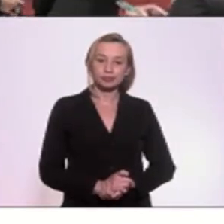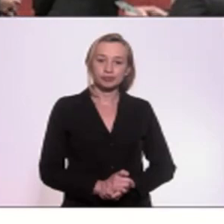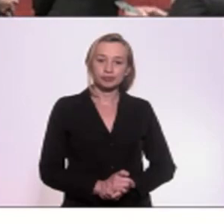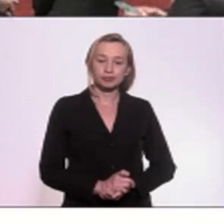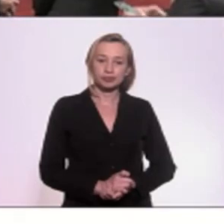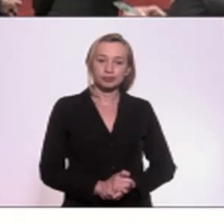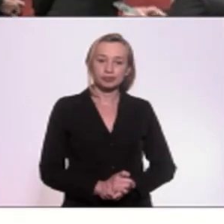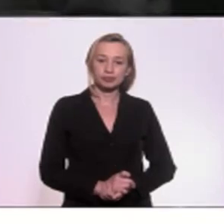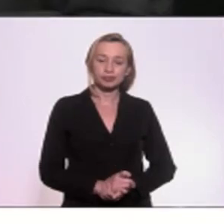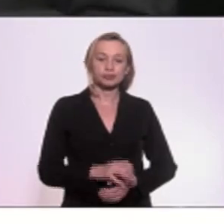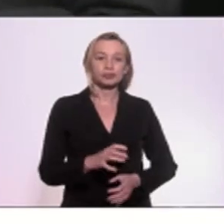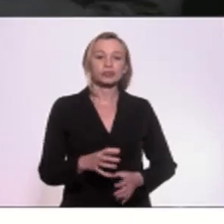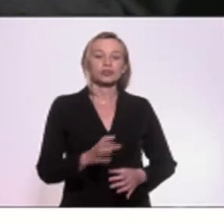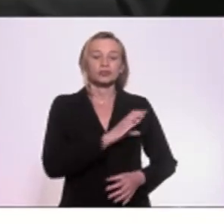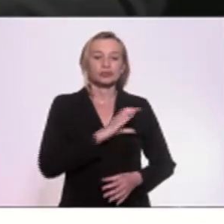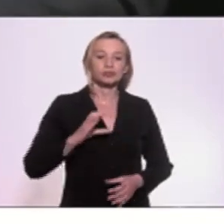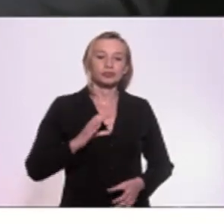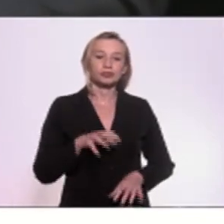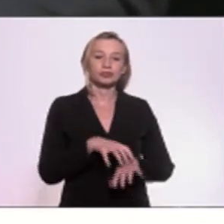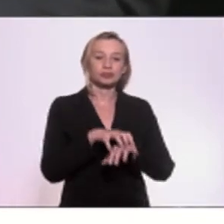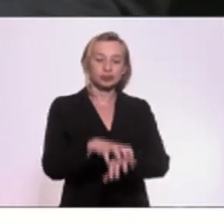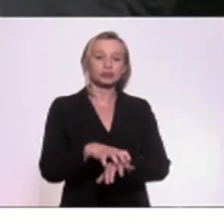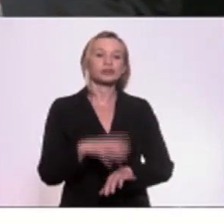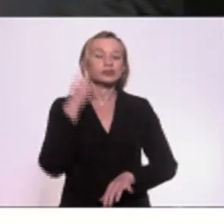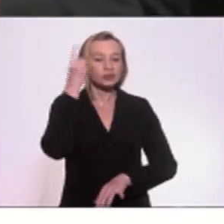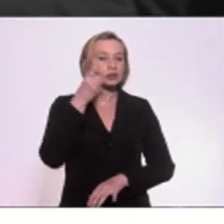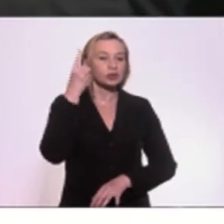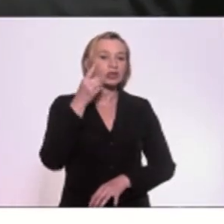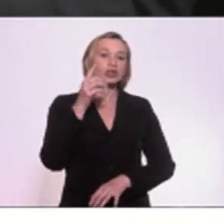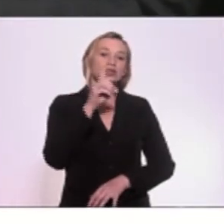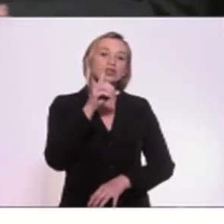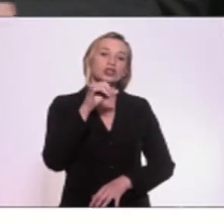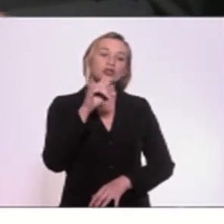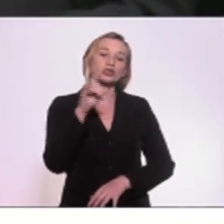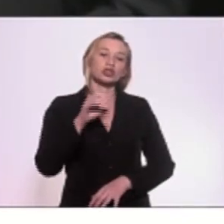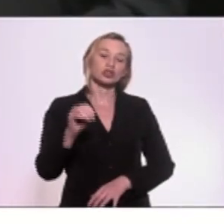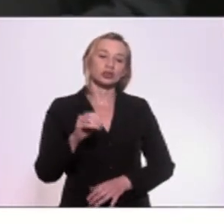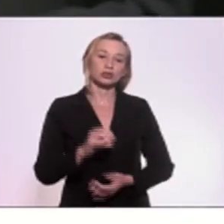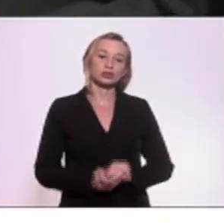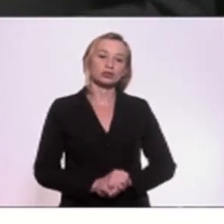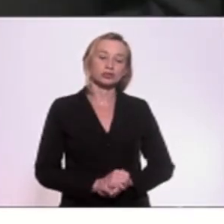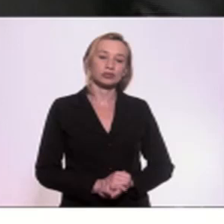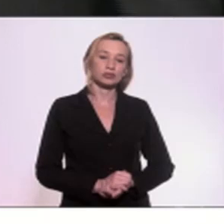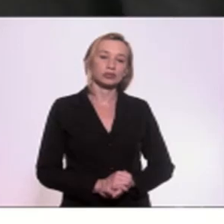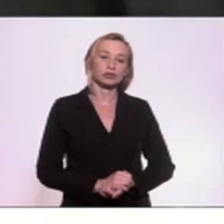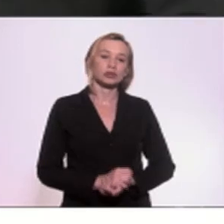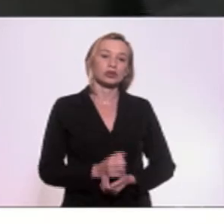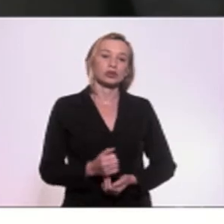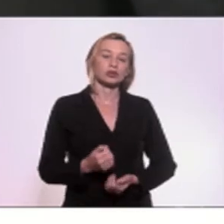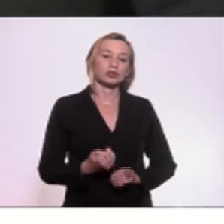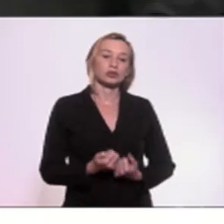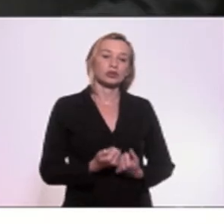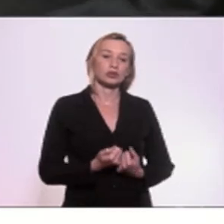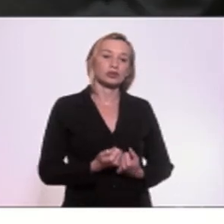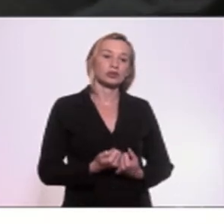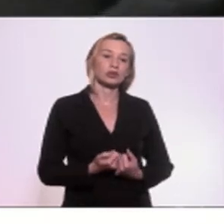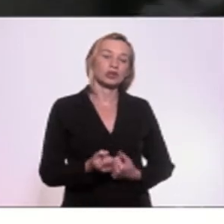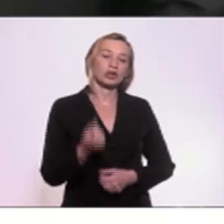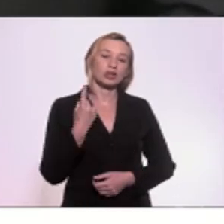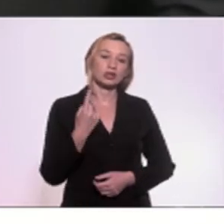Pela Comissão de Transporte, deputado Dionísio Lins, o nosso ex-imperador de Madureira,